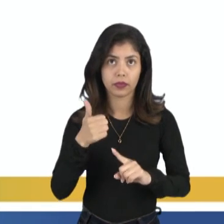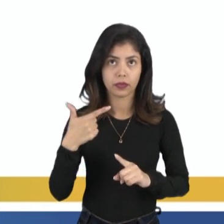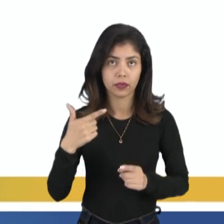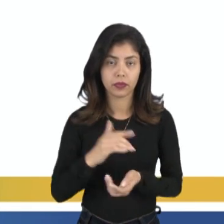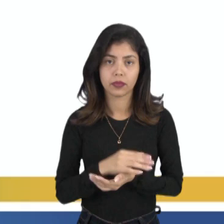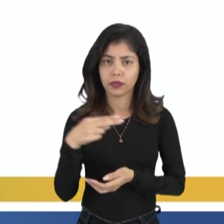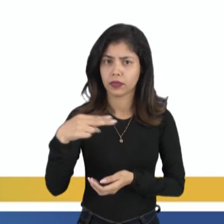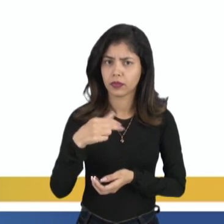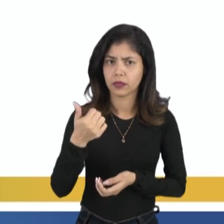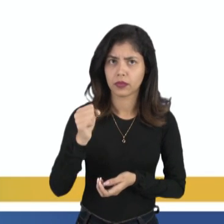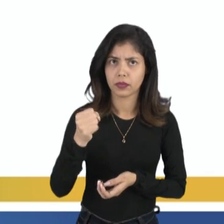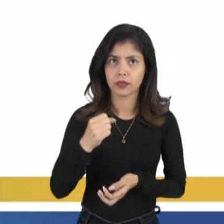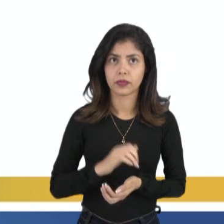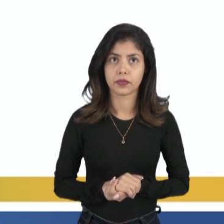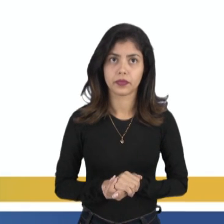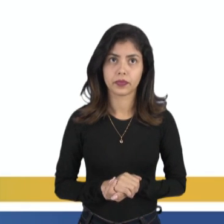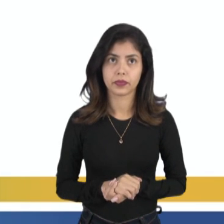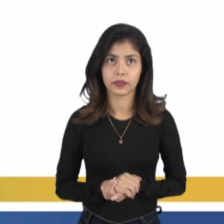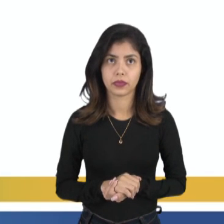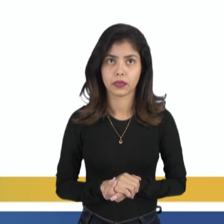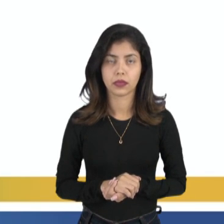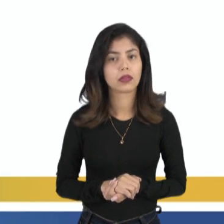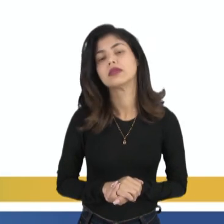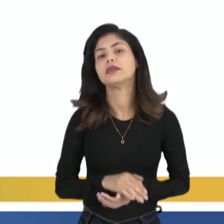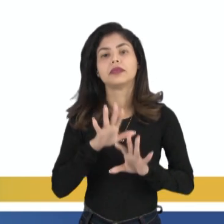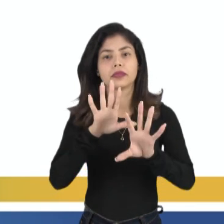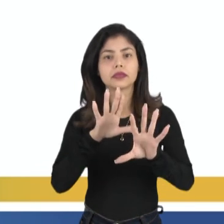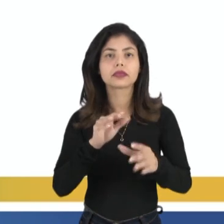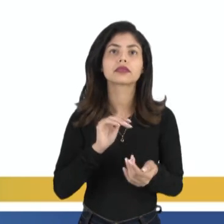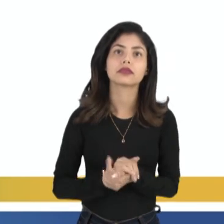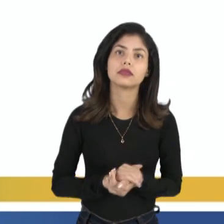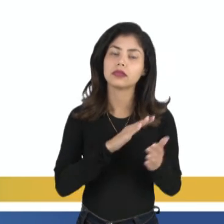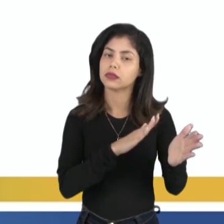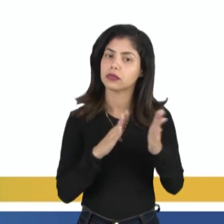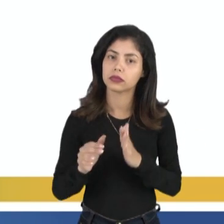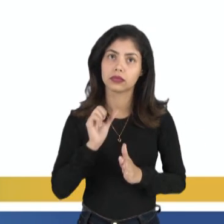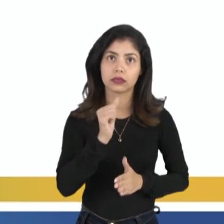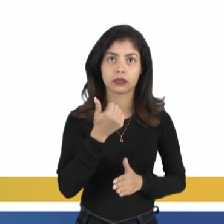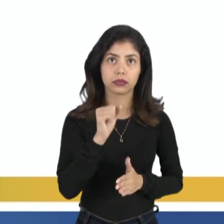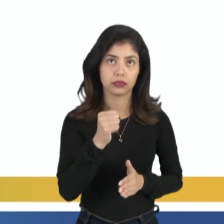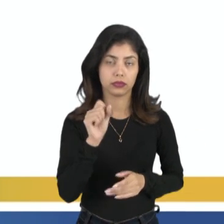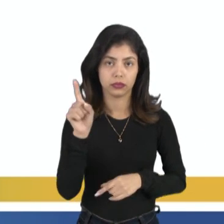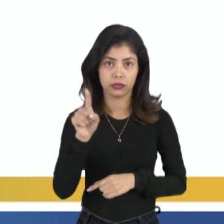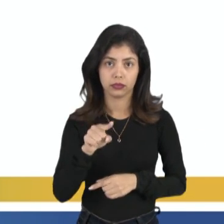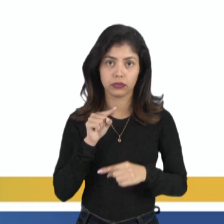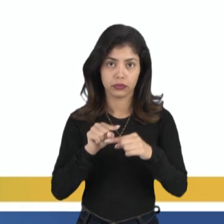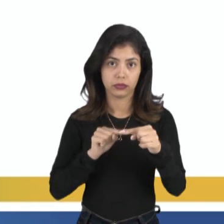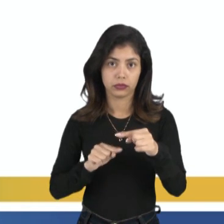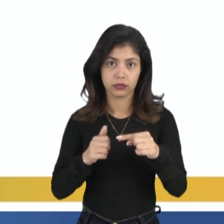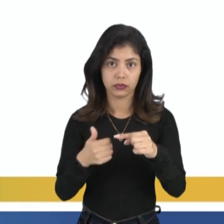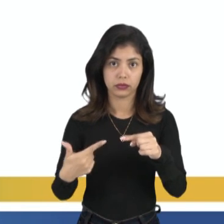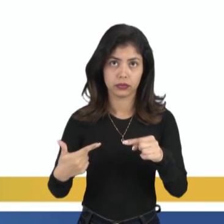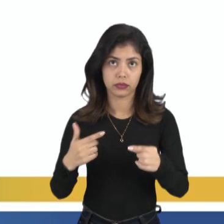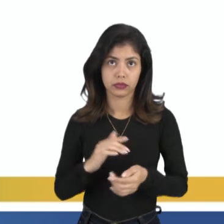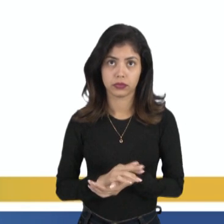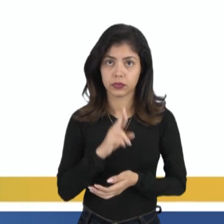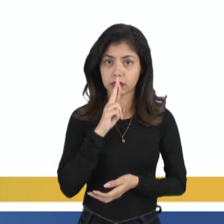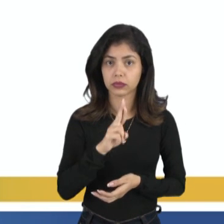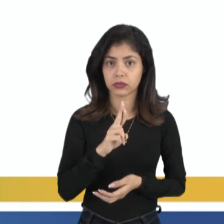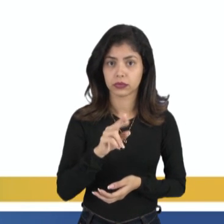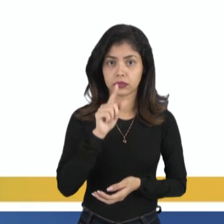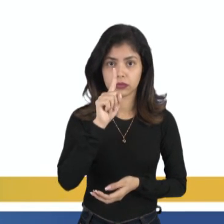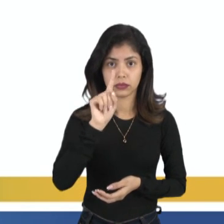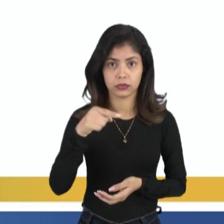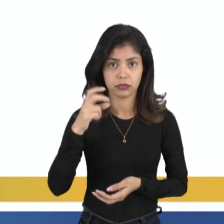m vezes 12, igual a 18, que eu fiz essa operação aqui, ó. E aí eu vou passar o 18 dividindo, o 12, desculpa, e aí o resultado vai dar